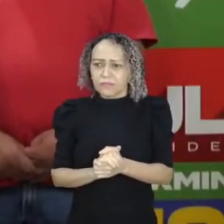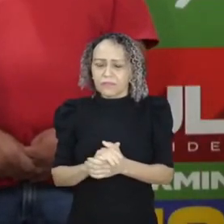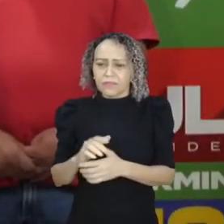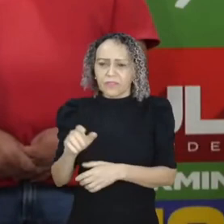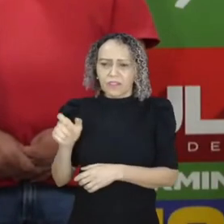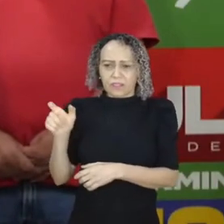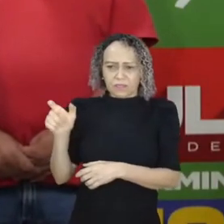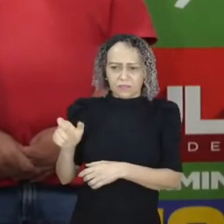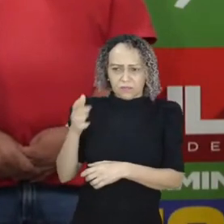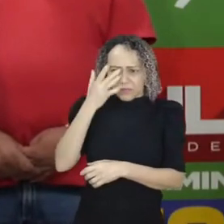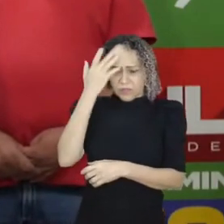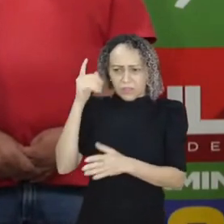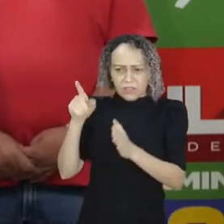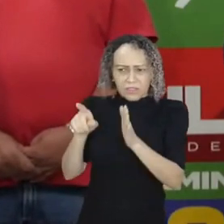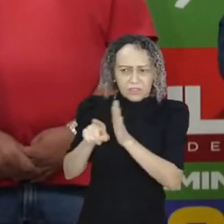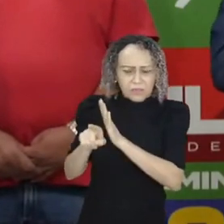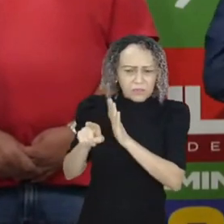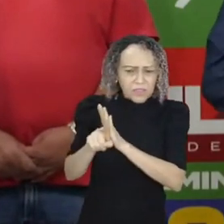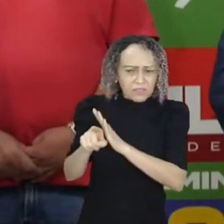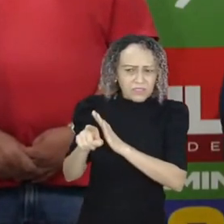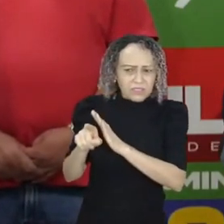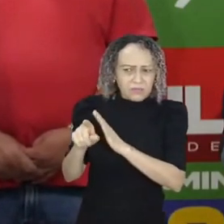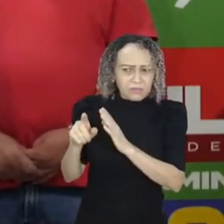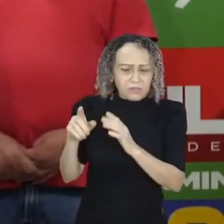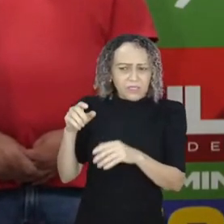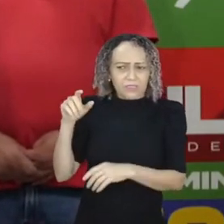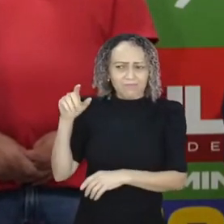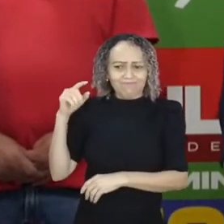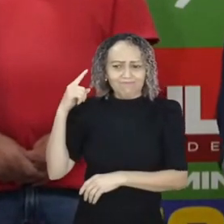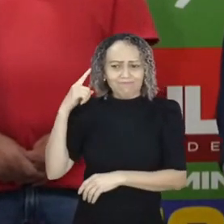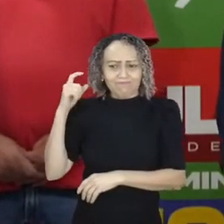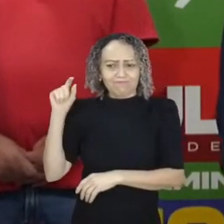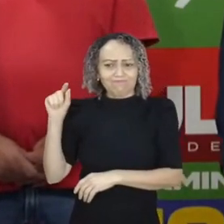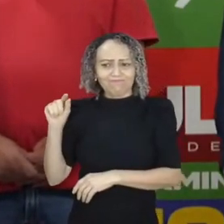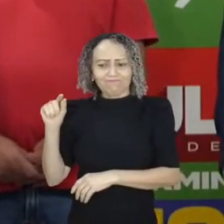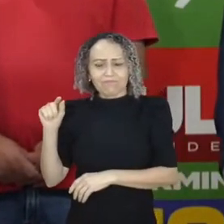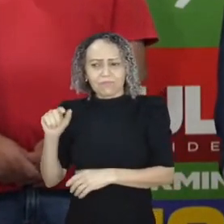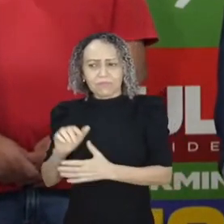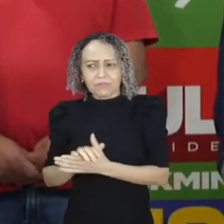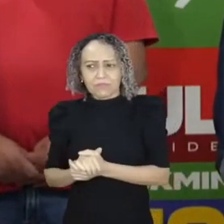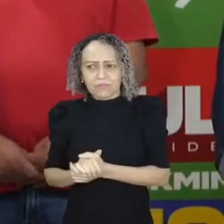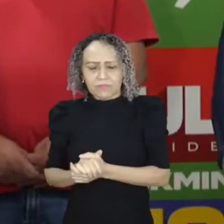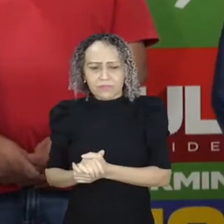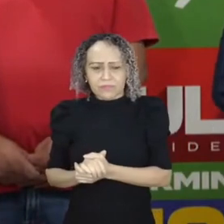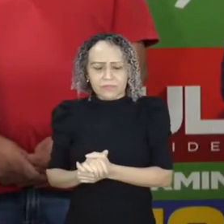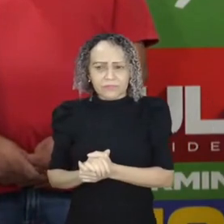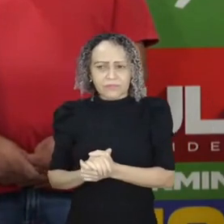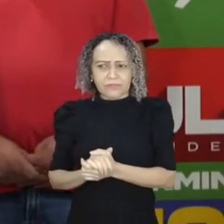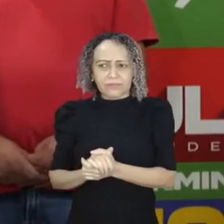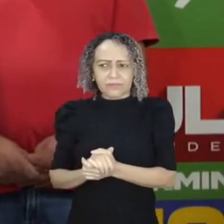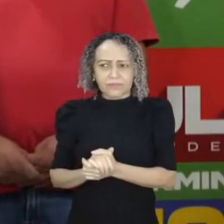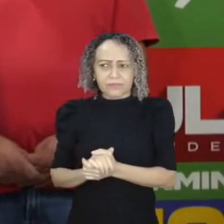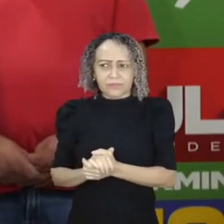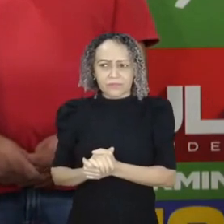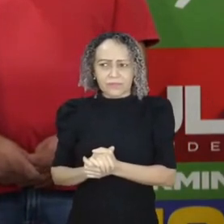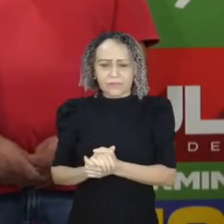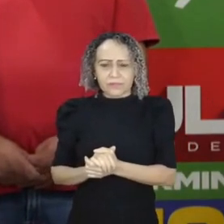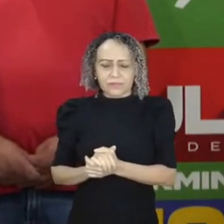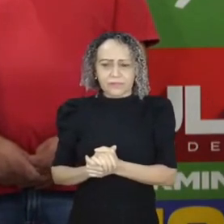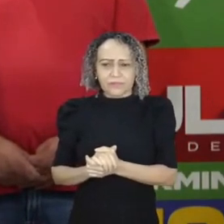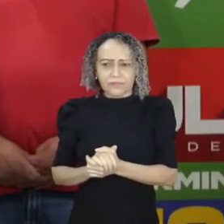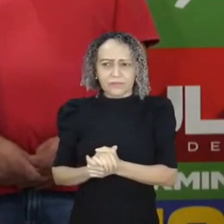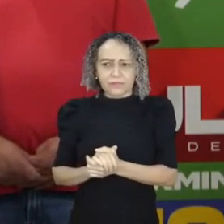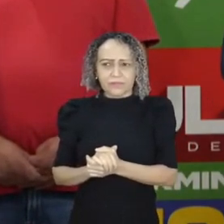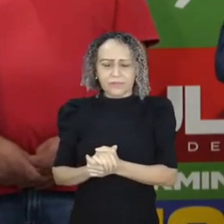Pode gerar uma situação de repente ela participar de alguma agenda de campanha no palanque em cima com o presidente Lula, mas sem